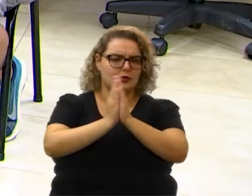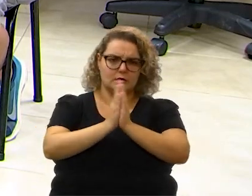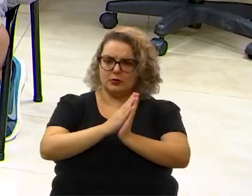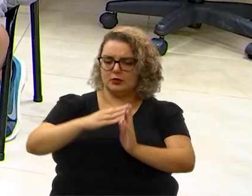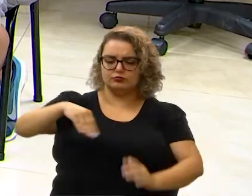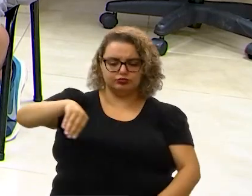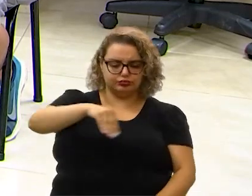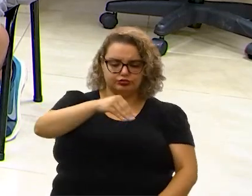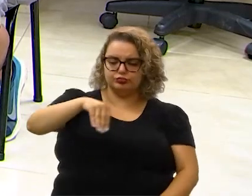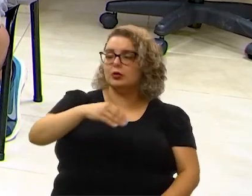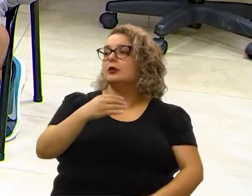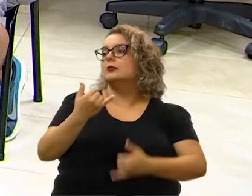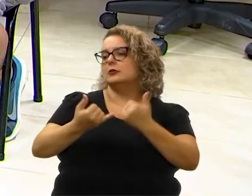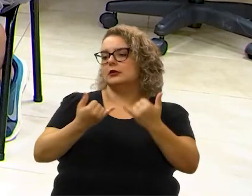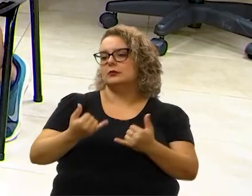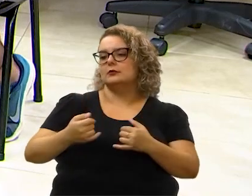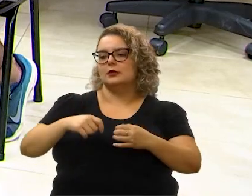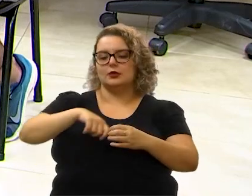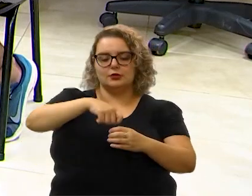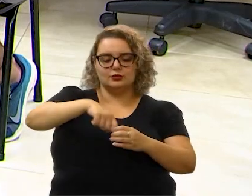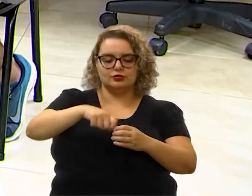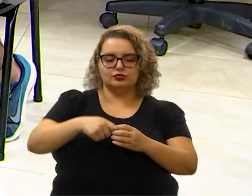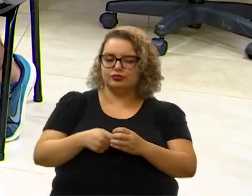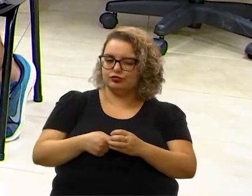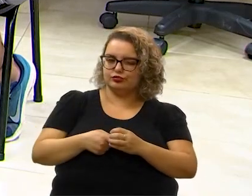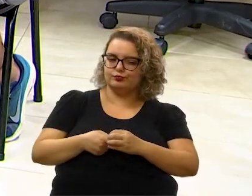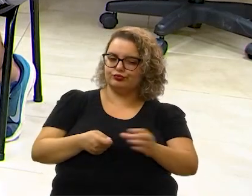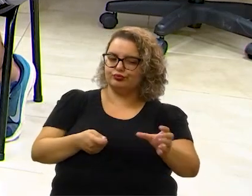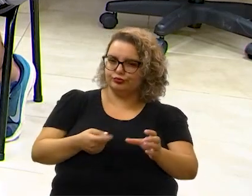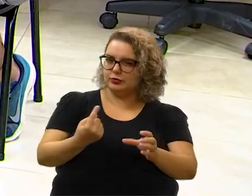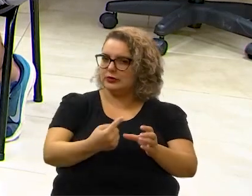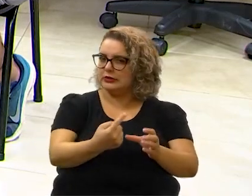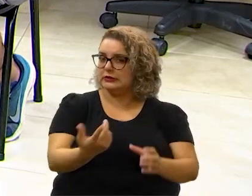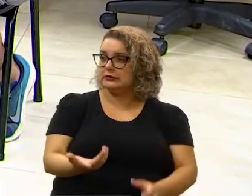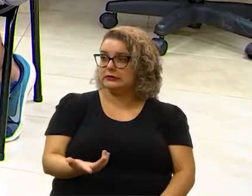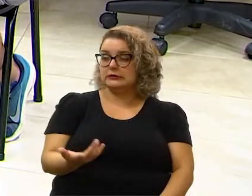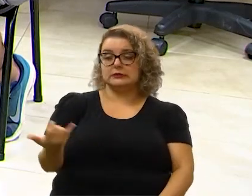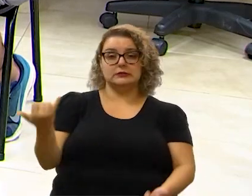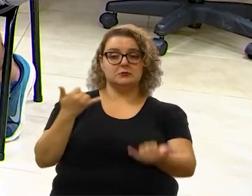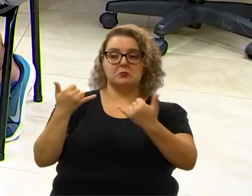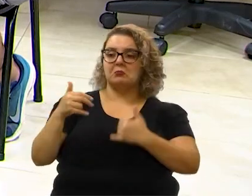boneca, carrinho, eles brincam. Mas com peão de madeira, nós pensamos, os nossos alunos que